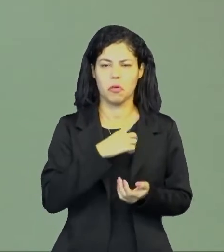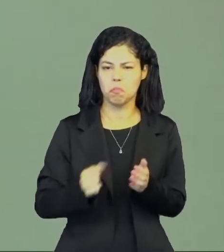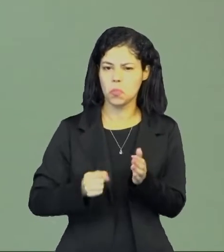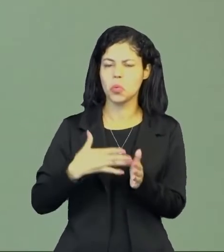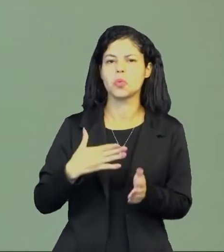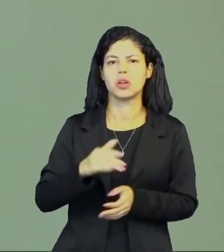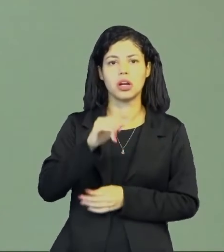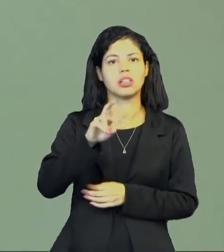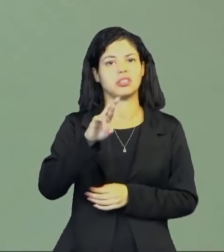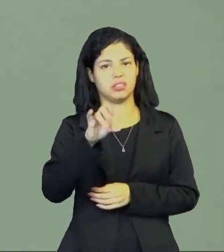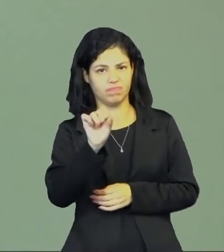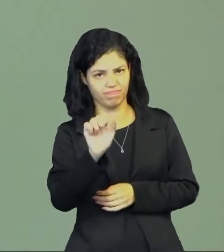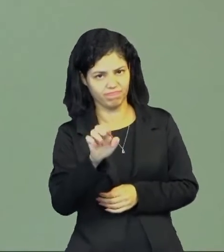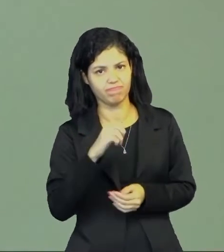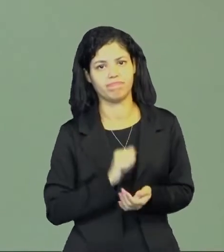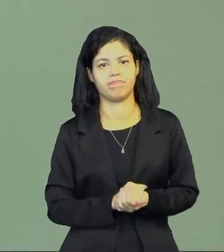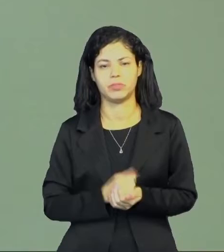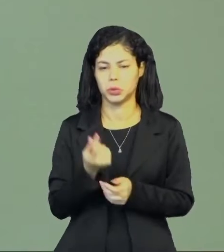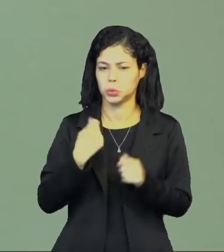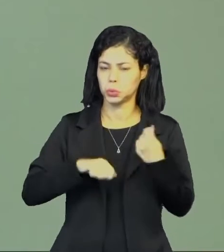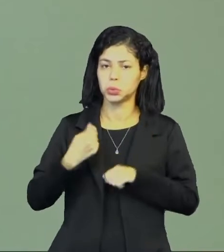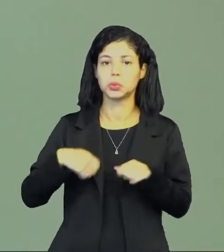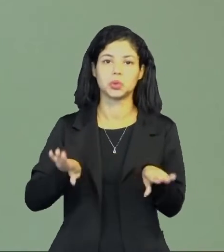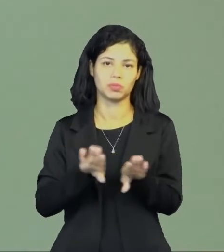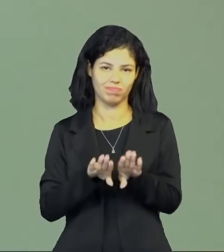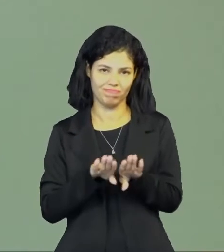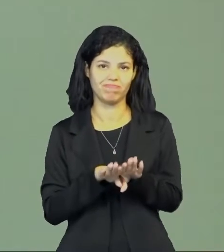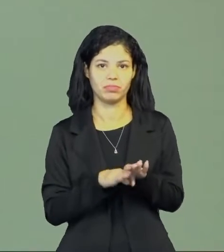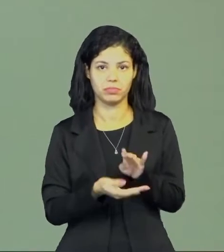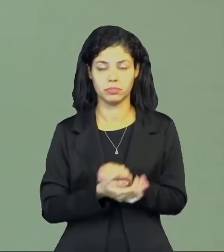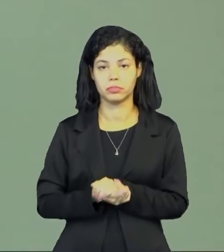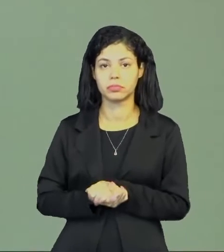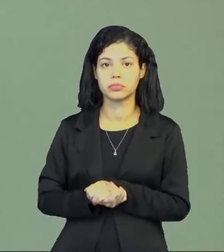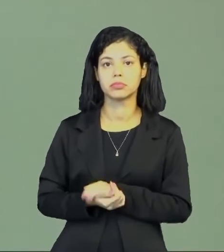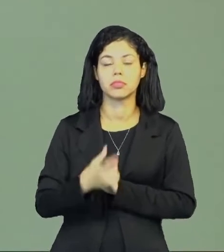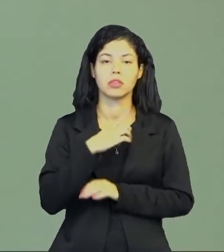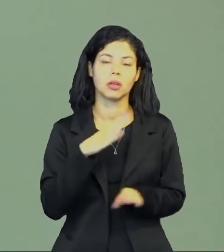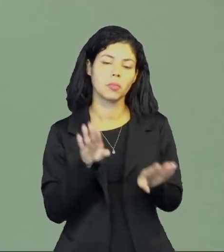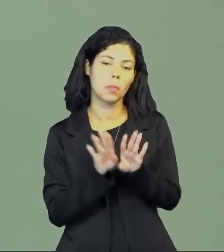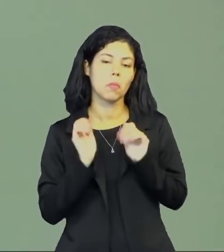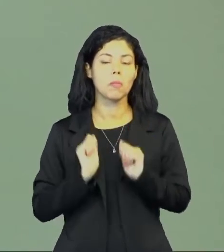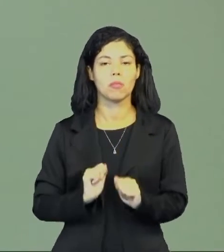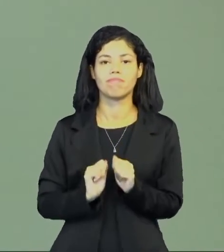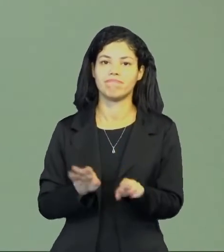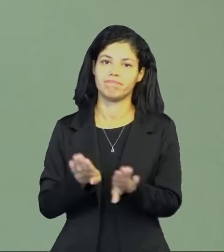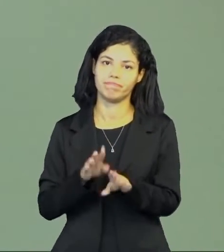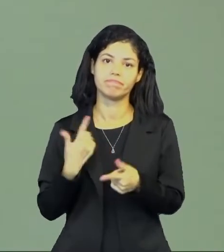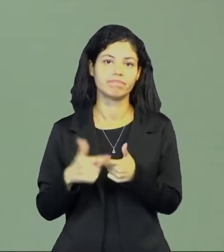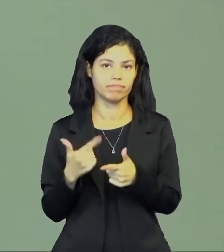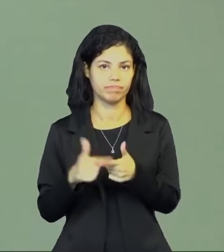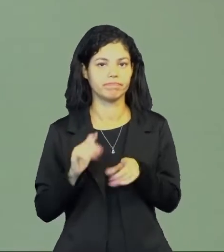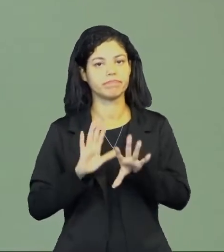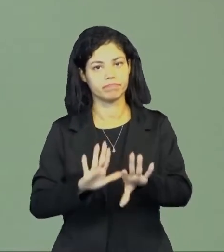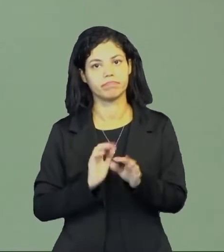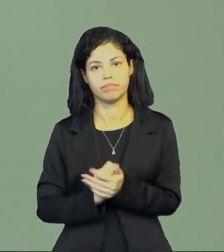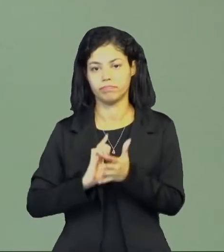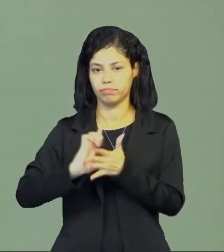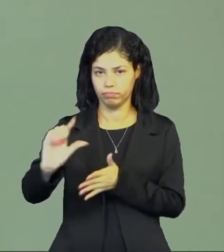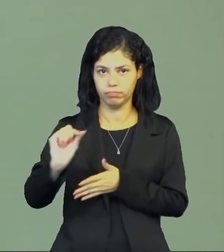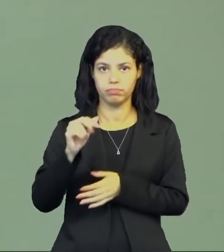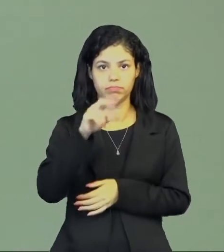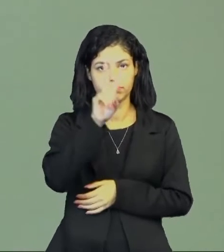financeira, né, muito grave aí desde essa época aí, né? Então, isso também pode ter afetado a saída da Venezuela do